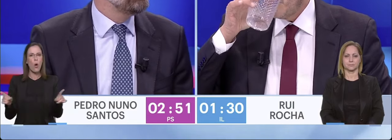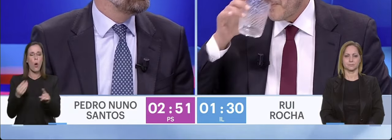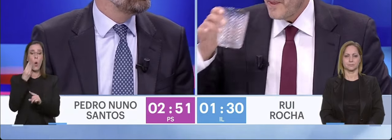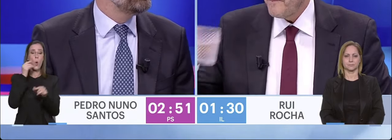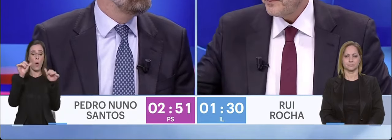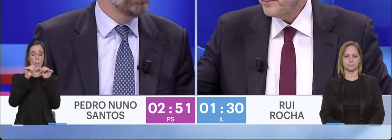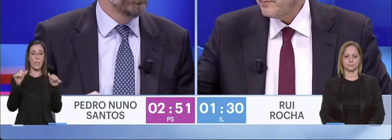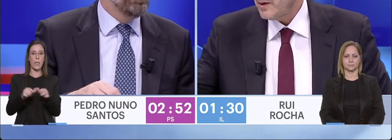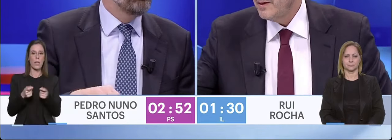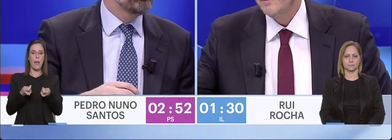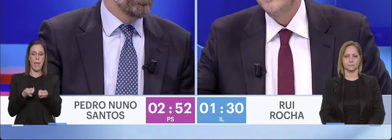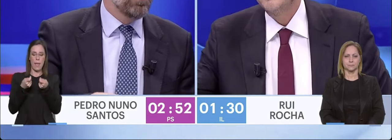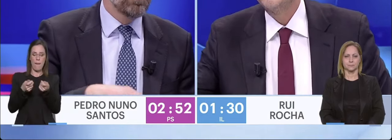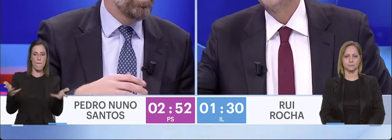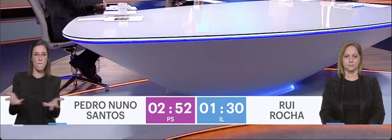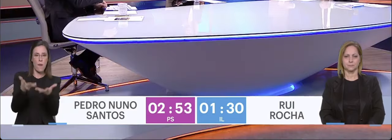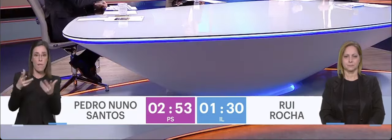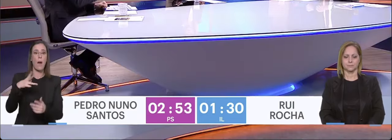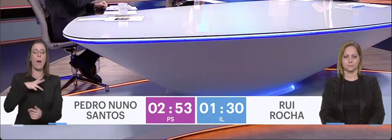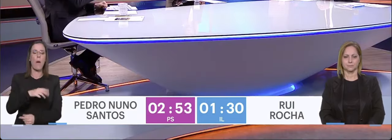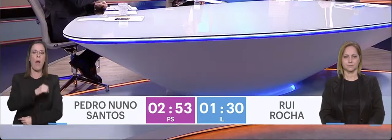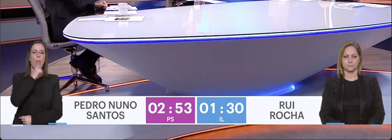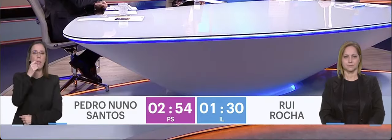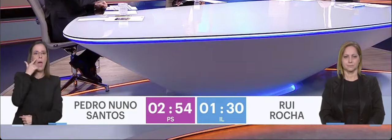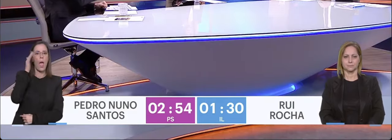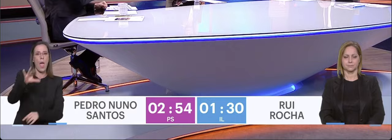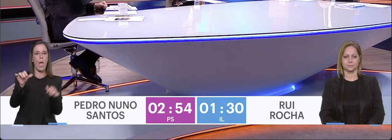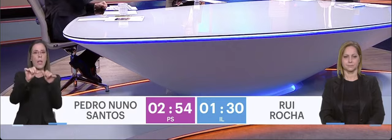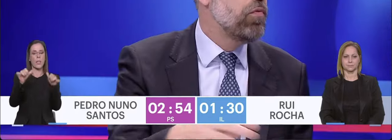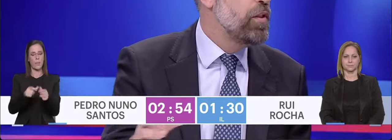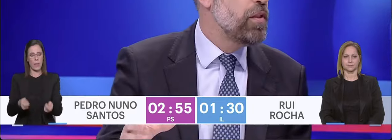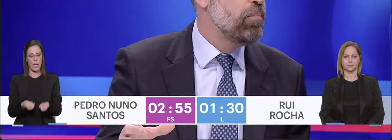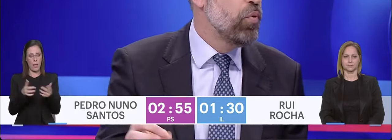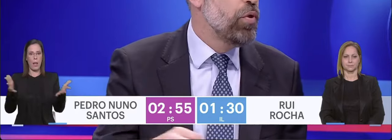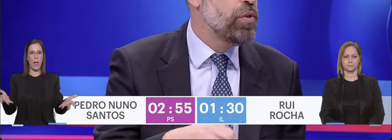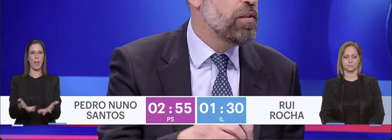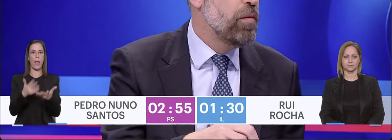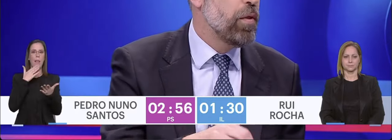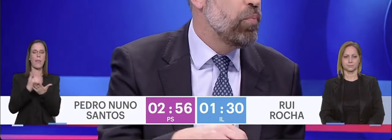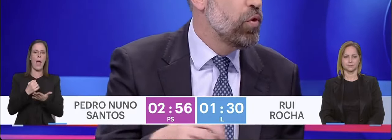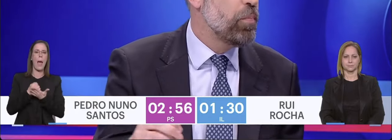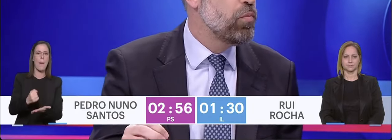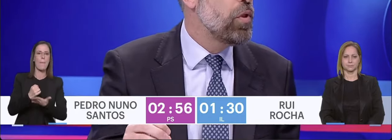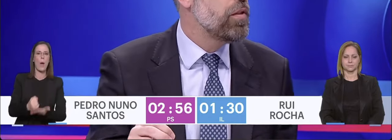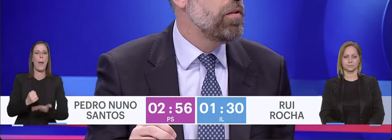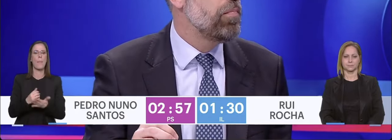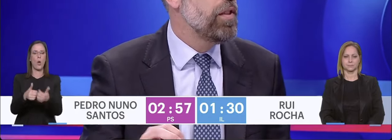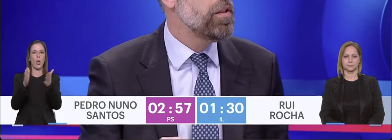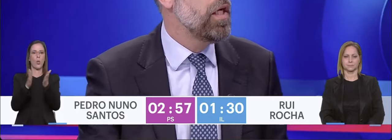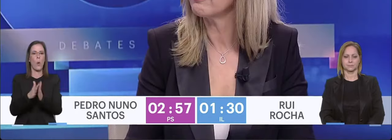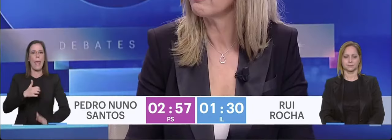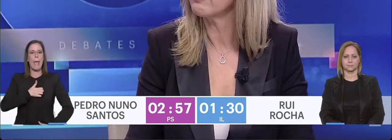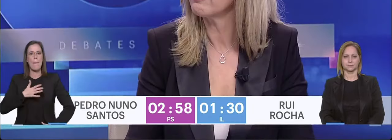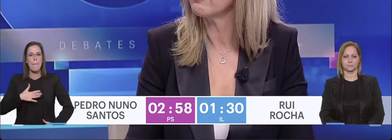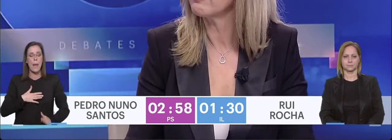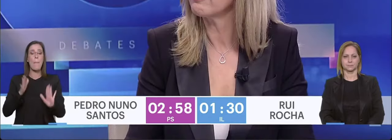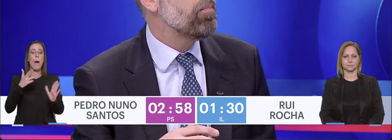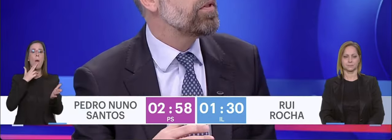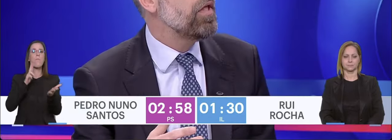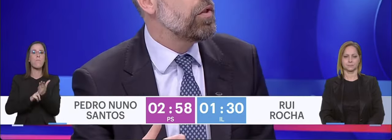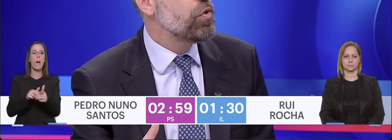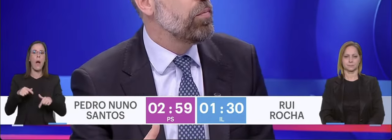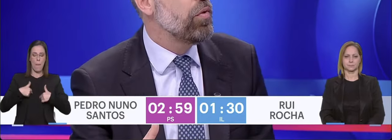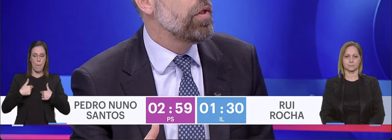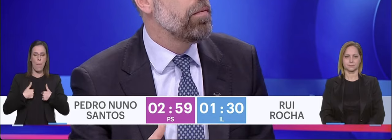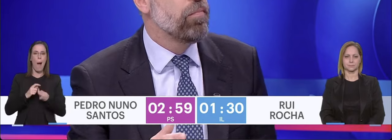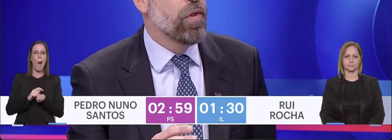nosso sistema de incentivos em Portugal sistematicamente o sistema de incentivos pulveriza apoios há sempre apoios para todas as empresas mas depois elas não têm